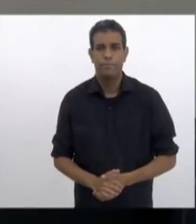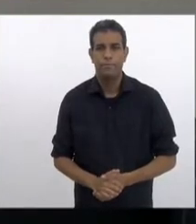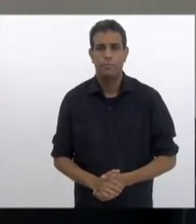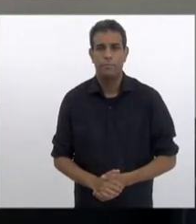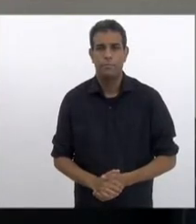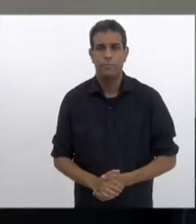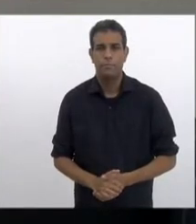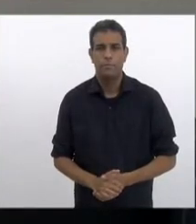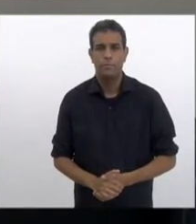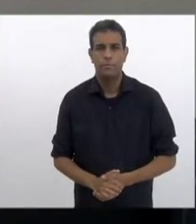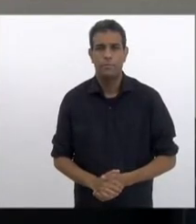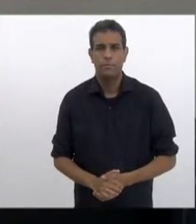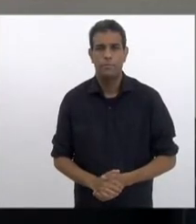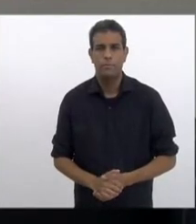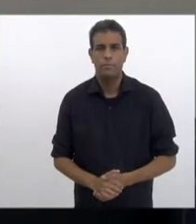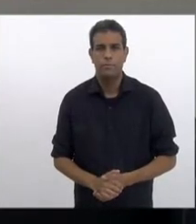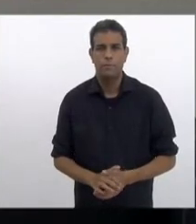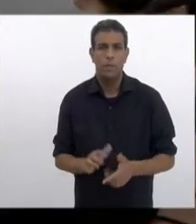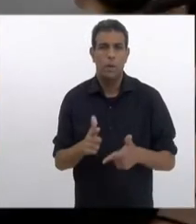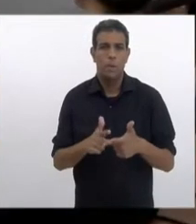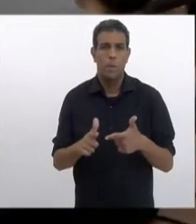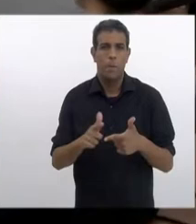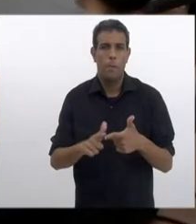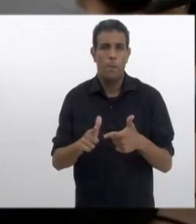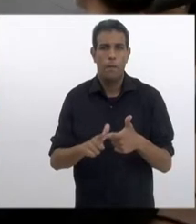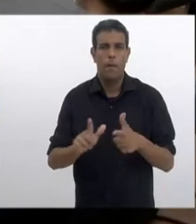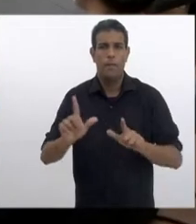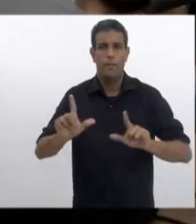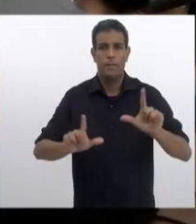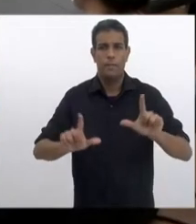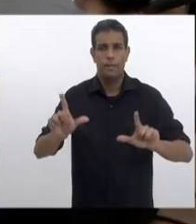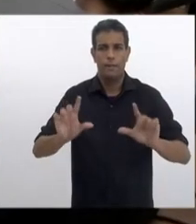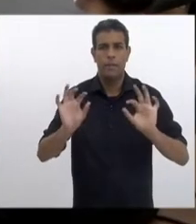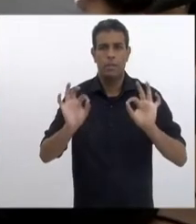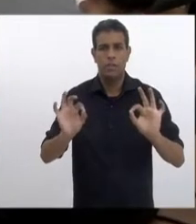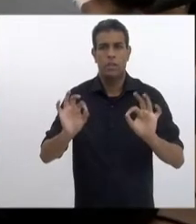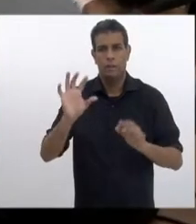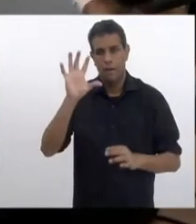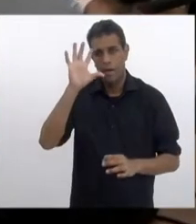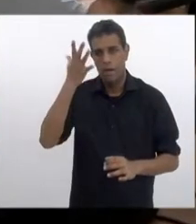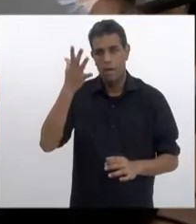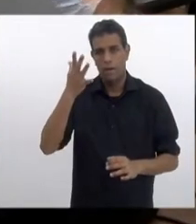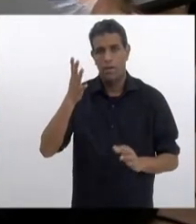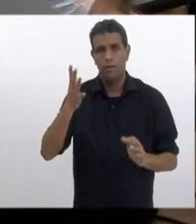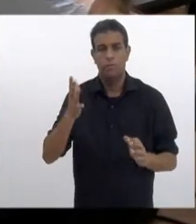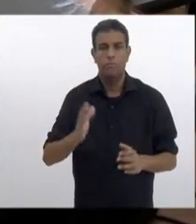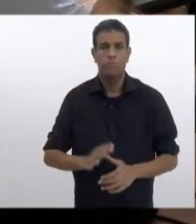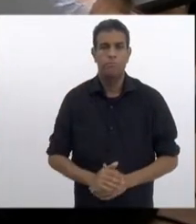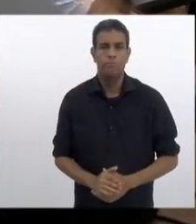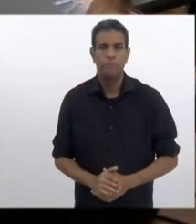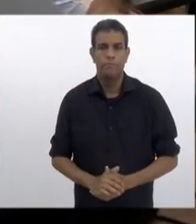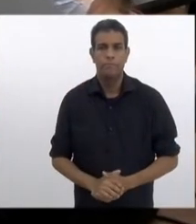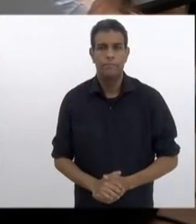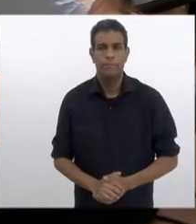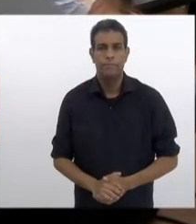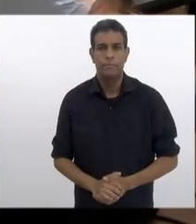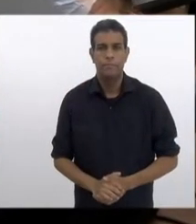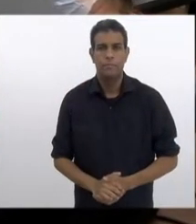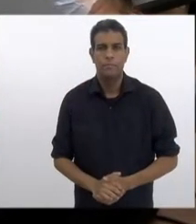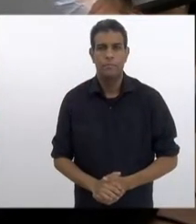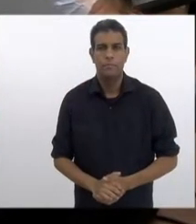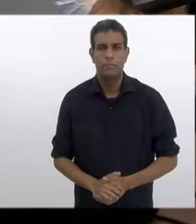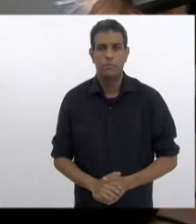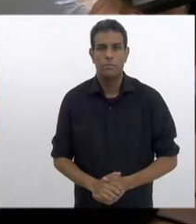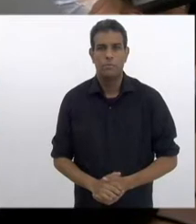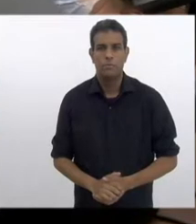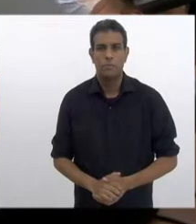já foi restabelecido pela TVLE. Ah, tá ok. Um problema aqui técnico na rede, já está sendo resolvido, sendo restabelecido.